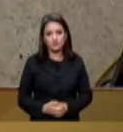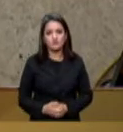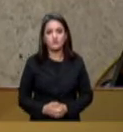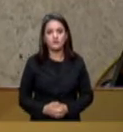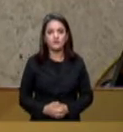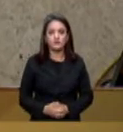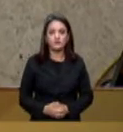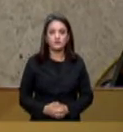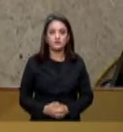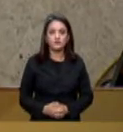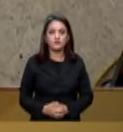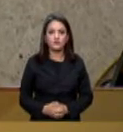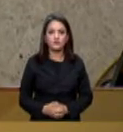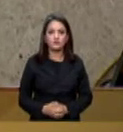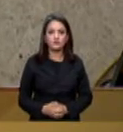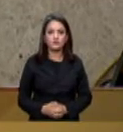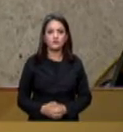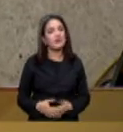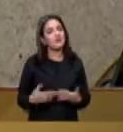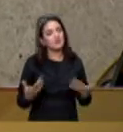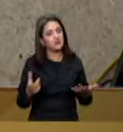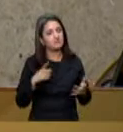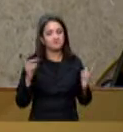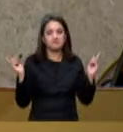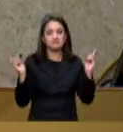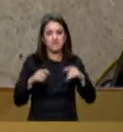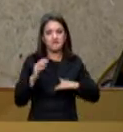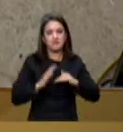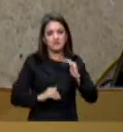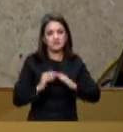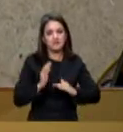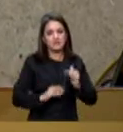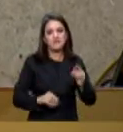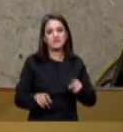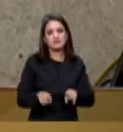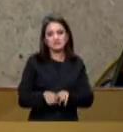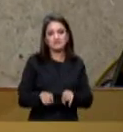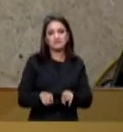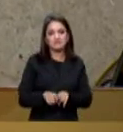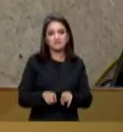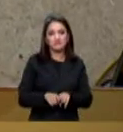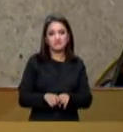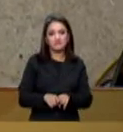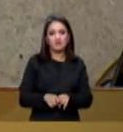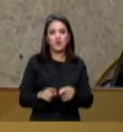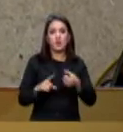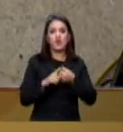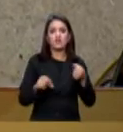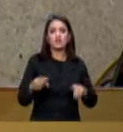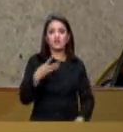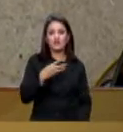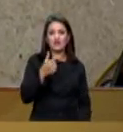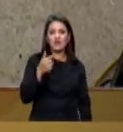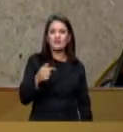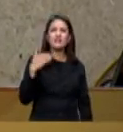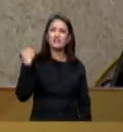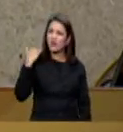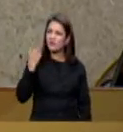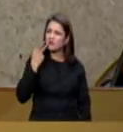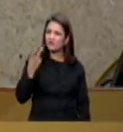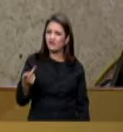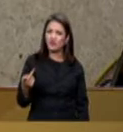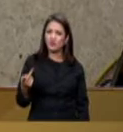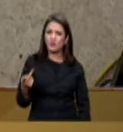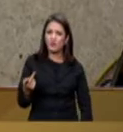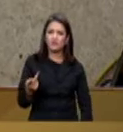uma fórmula de eficiência, como sempre lembra a ministra Carmen Lúcia aqui, do artigo 37, poucas vezes se dá